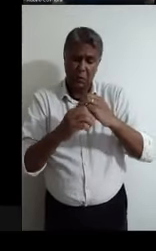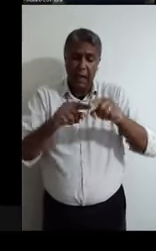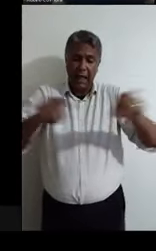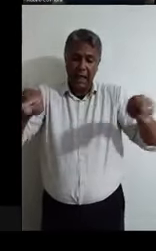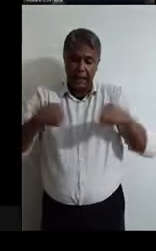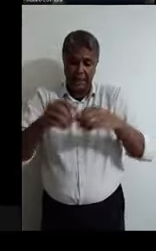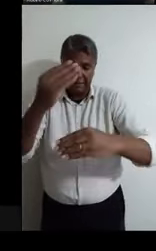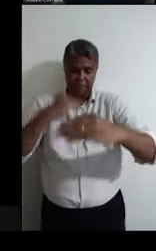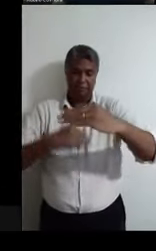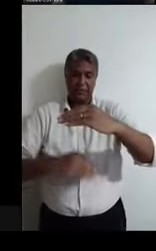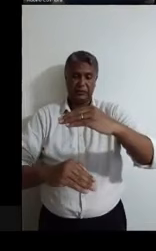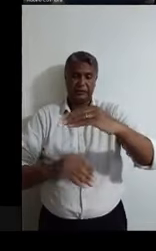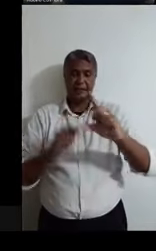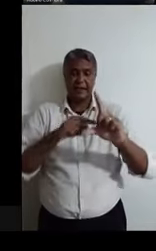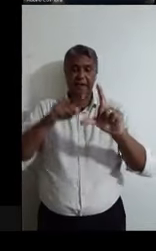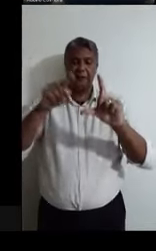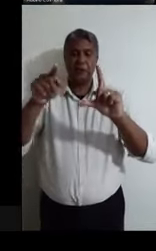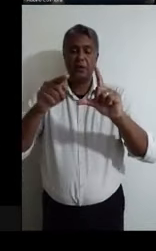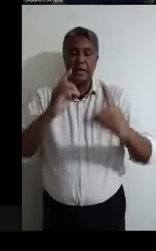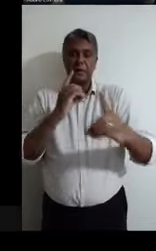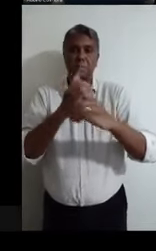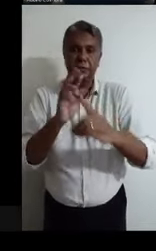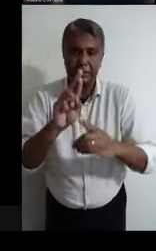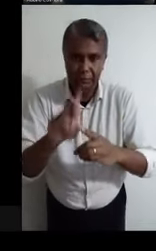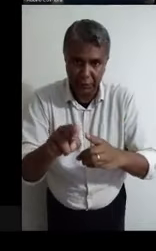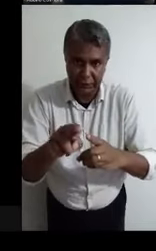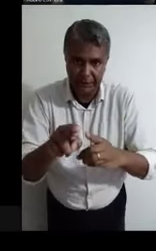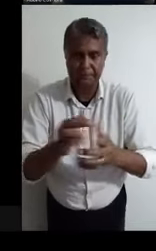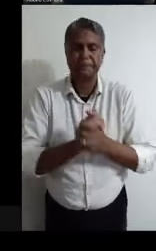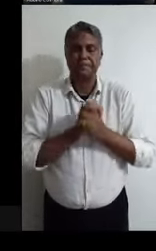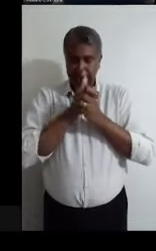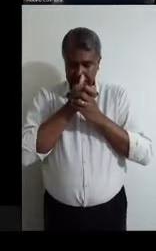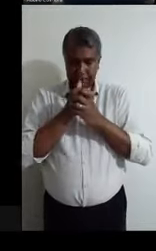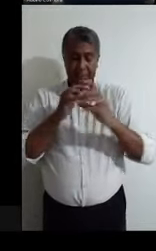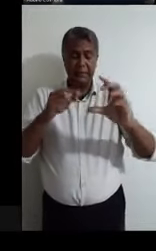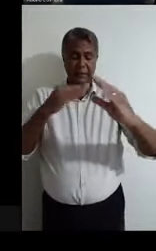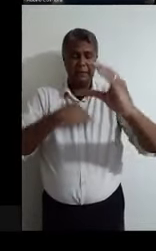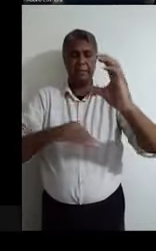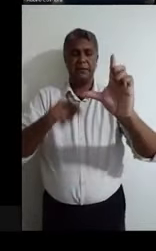estarei calculando numericamente o deslocamento. Eu posso calcular a área embaixo desse gráfico